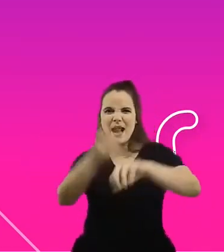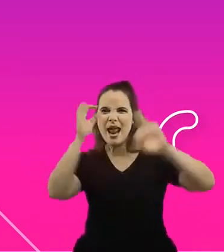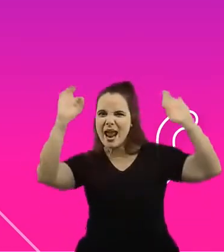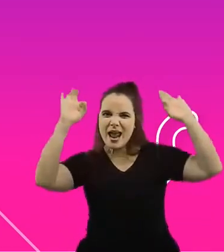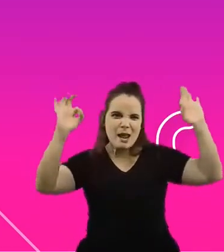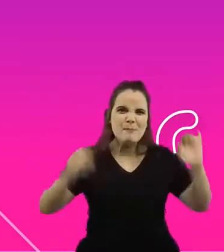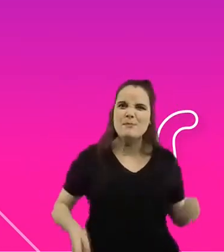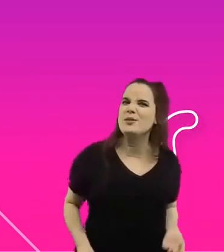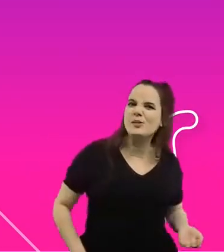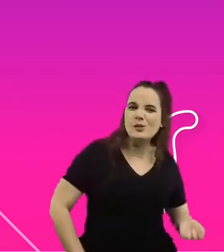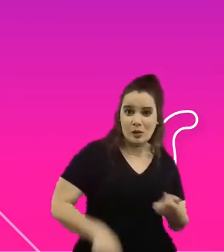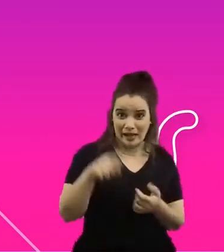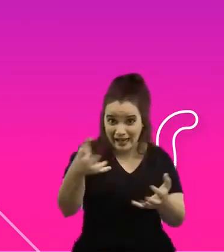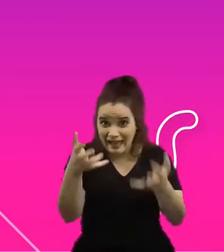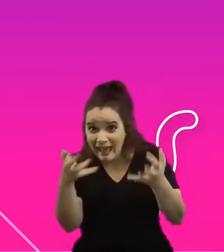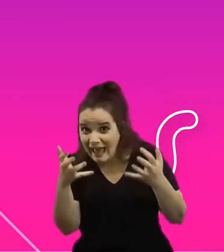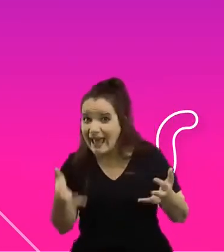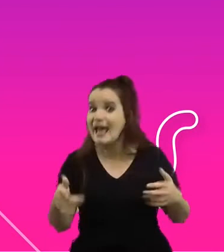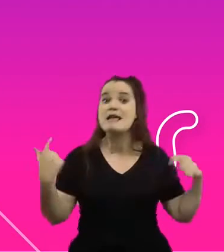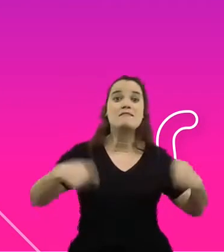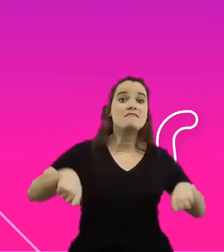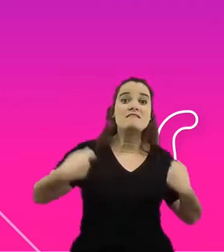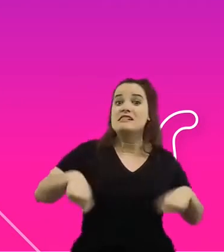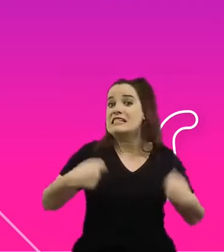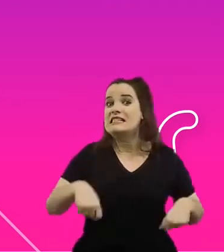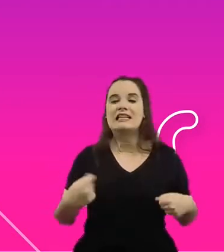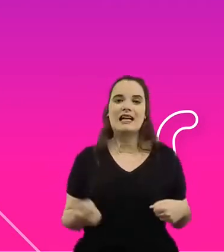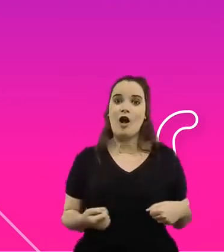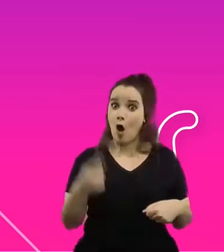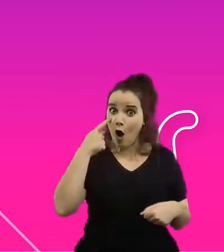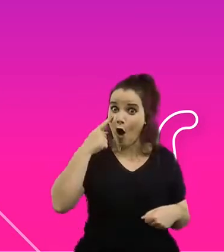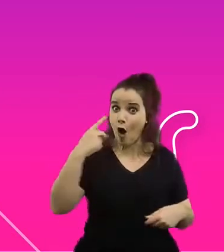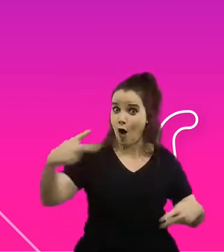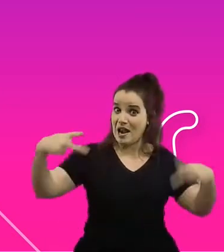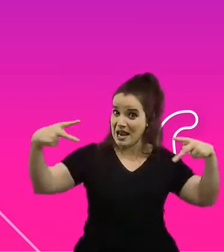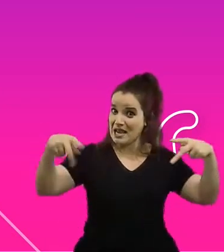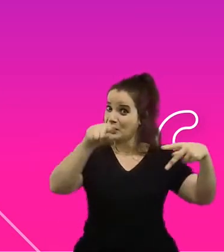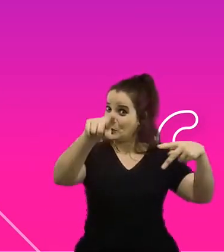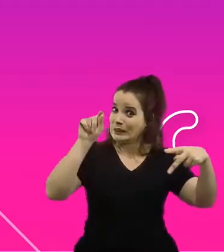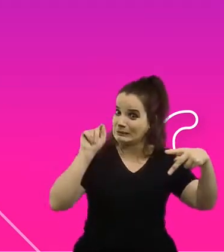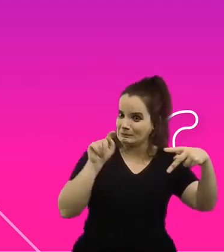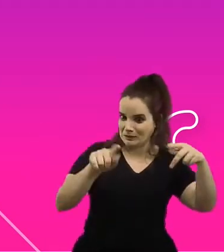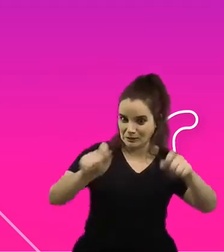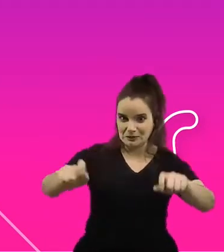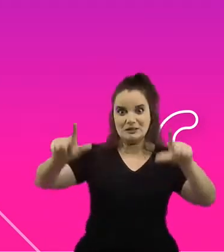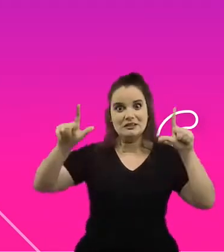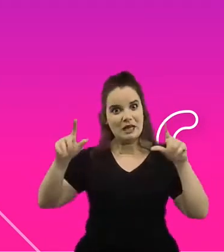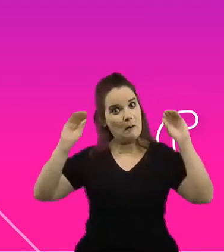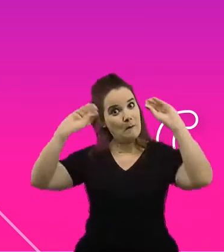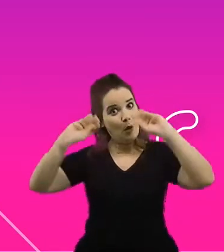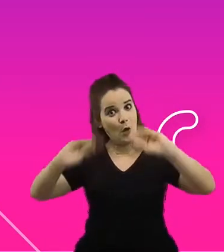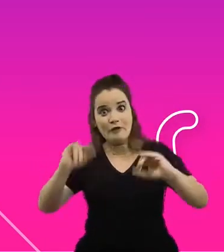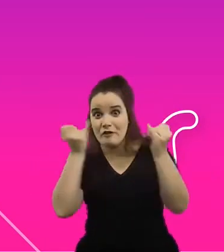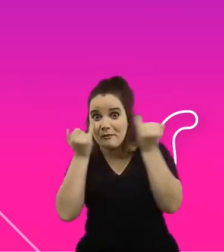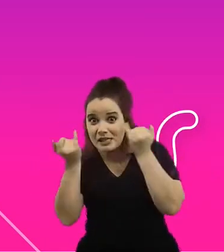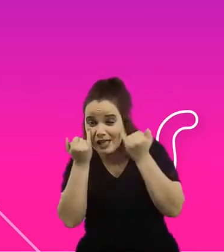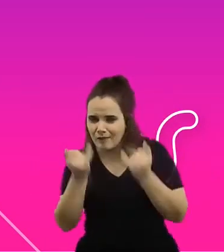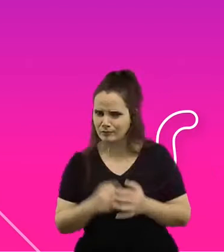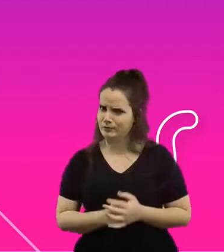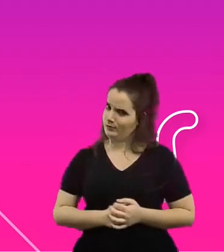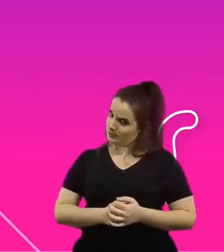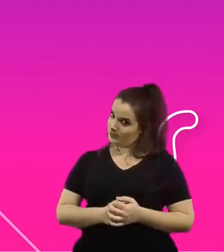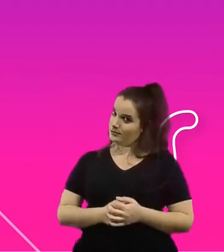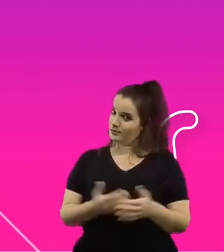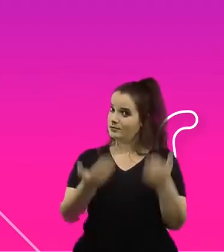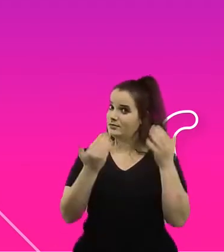pegar esse prêmio, você precisa clicar nesse link e preencher algumas informações. Será mesmo que esse prêmio,